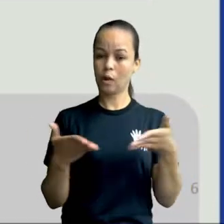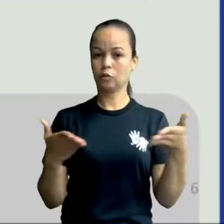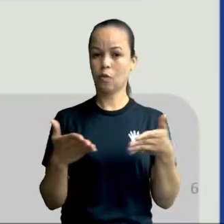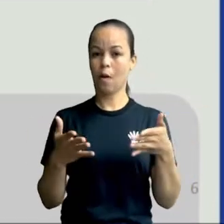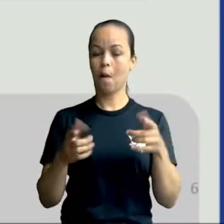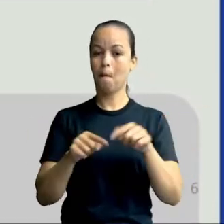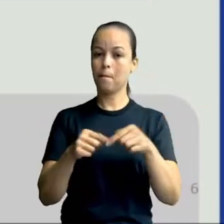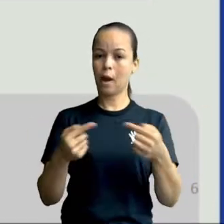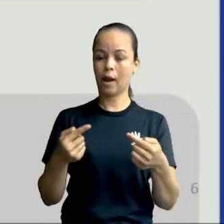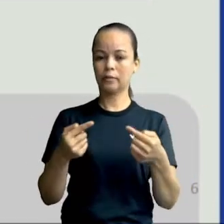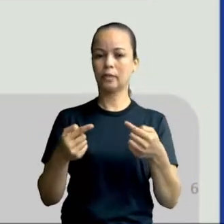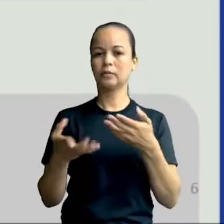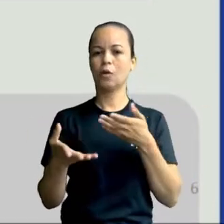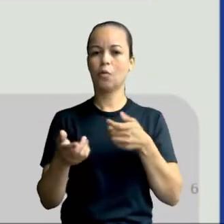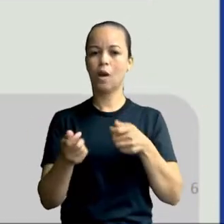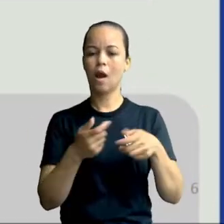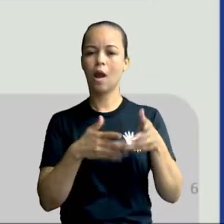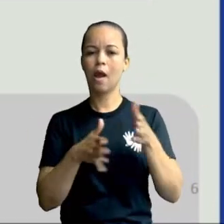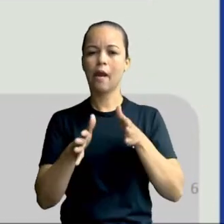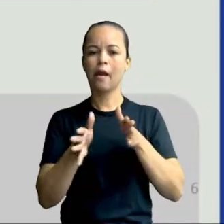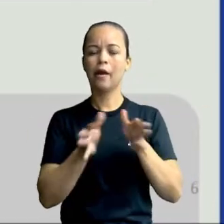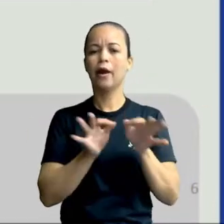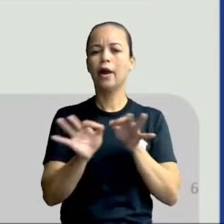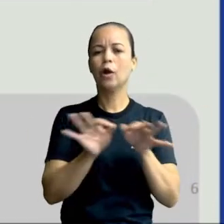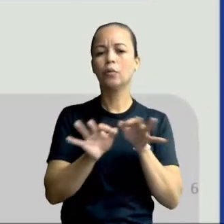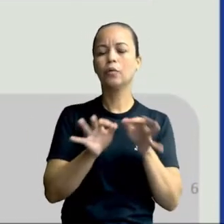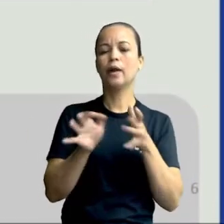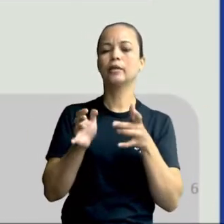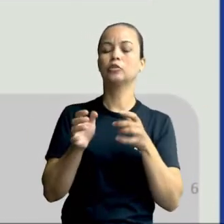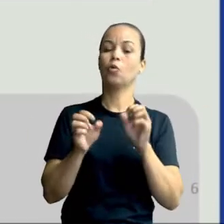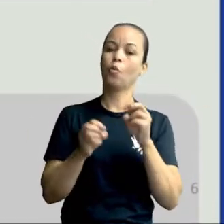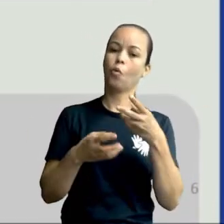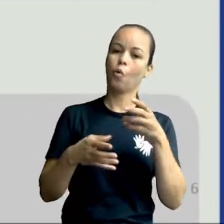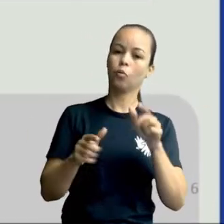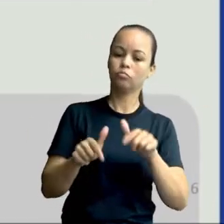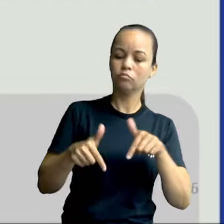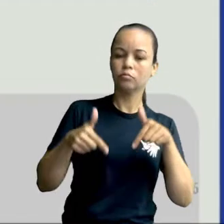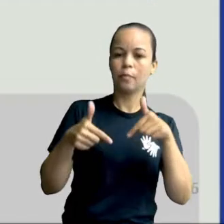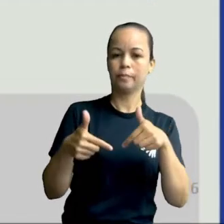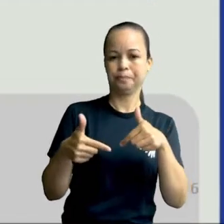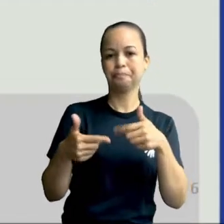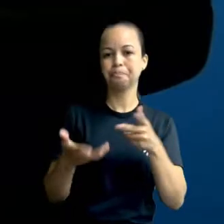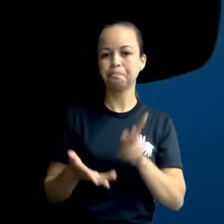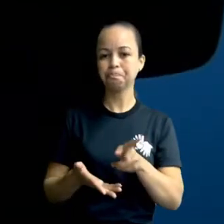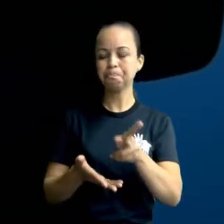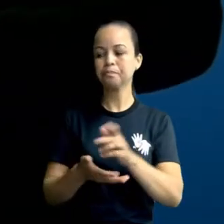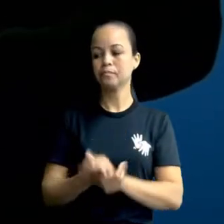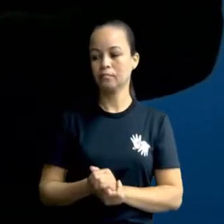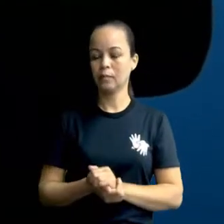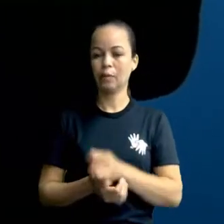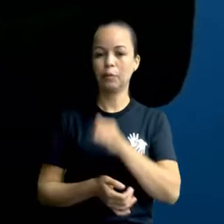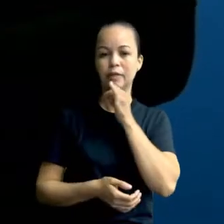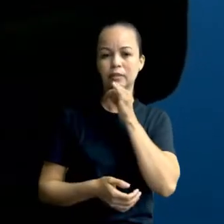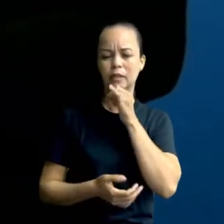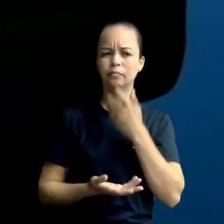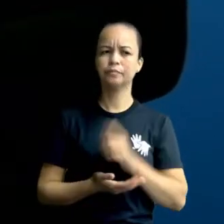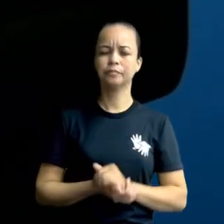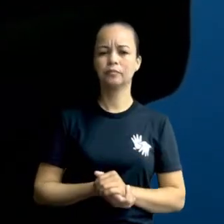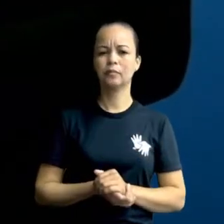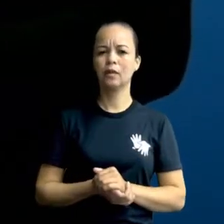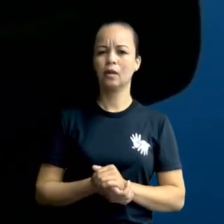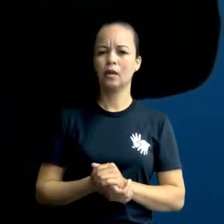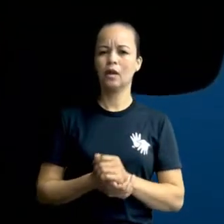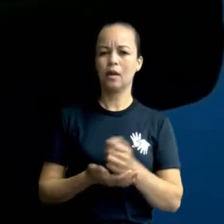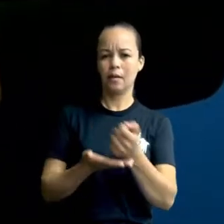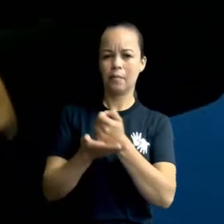mas ações regulares ou situações permanentes. Como, por exemplo, tomo